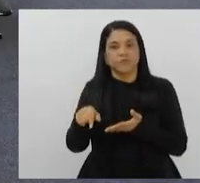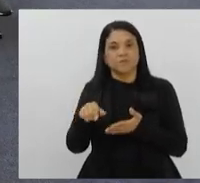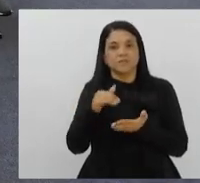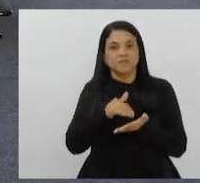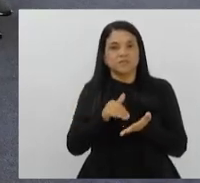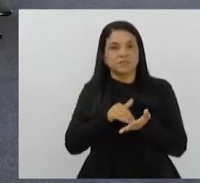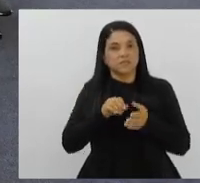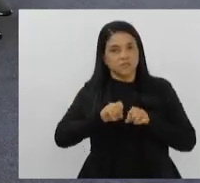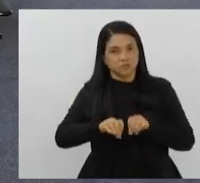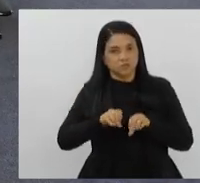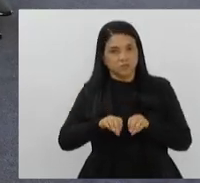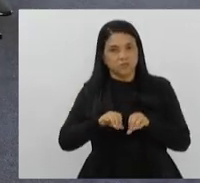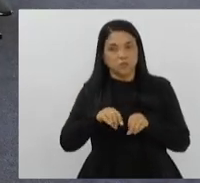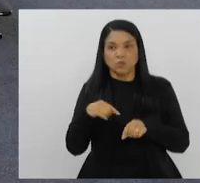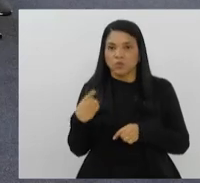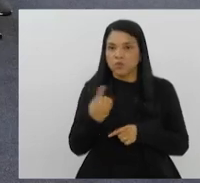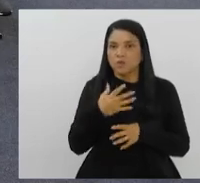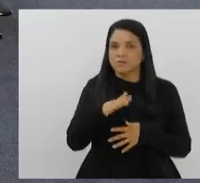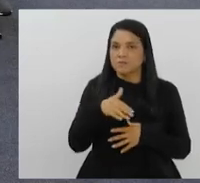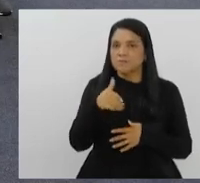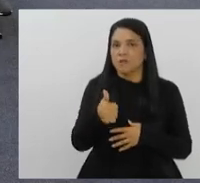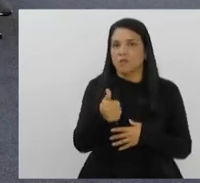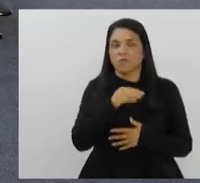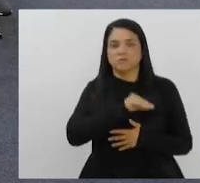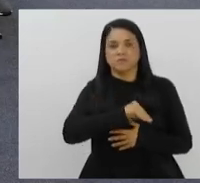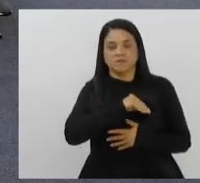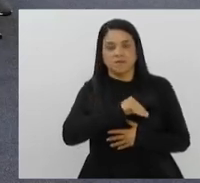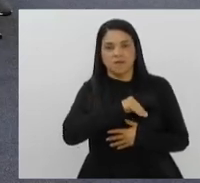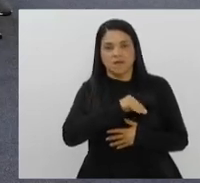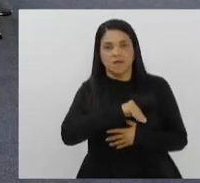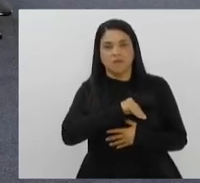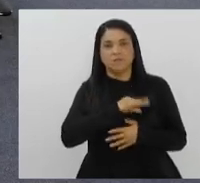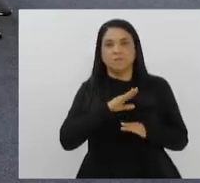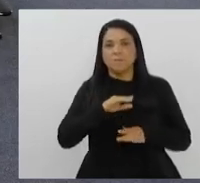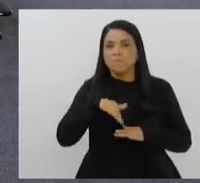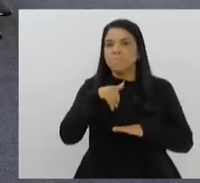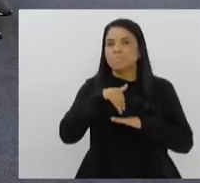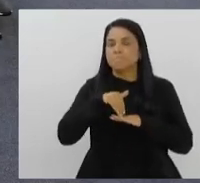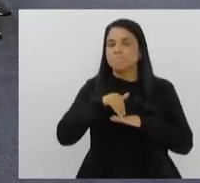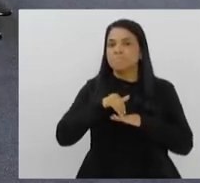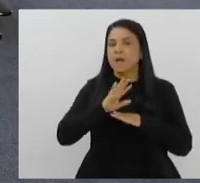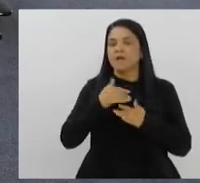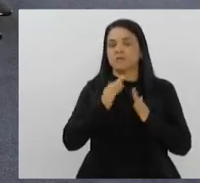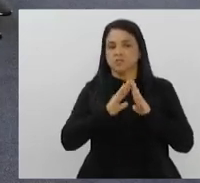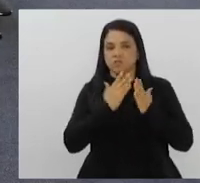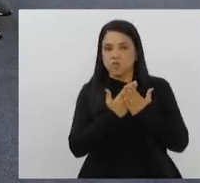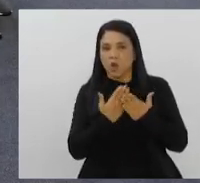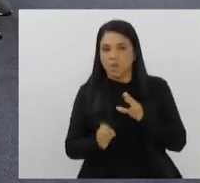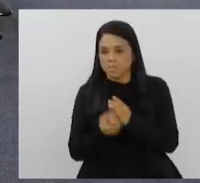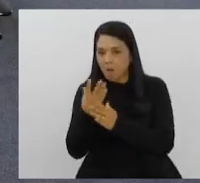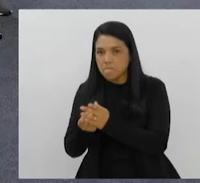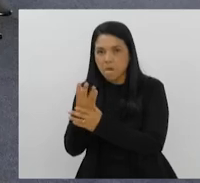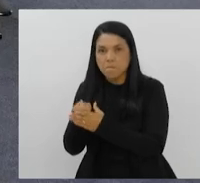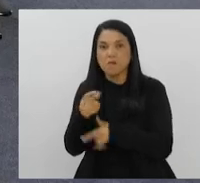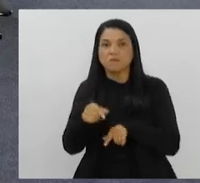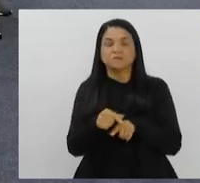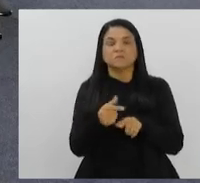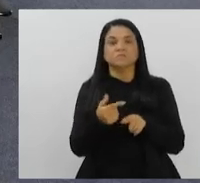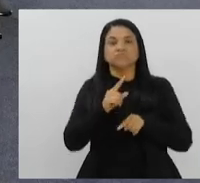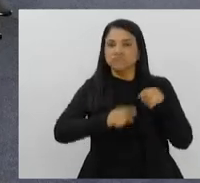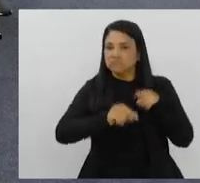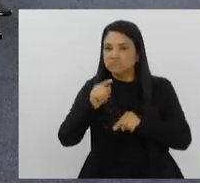mais recursos, melhores salários, mais escolas, deputado Jari, melhor